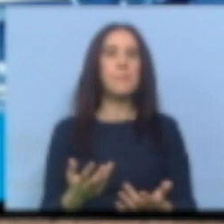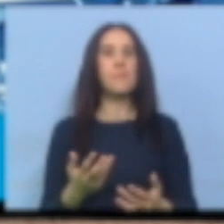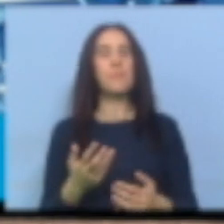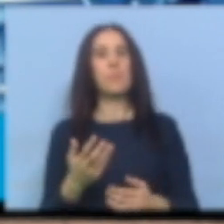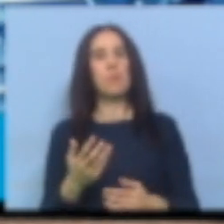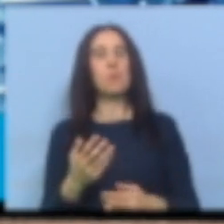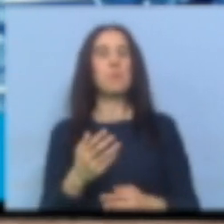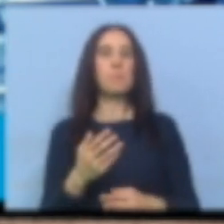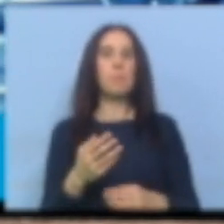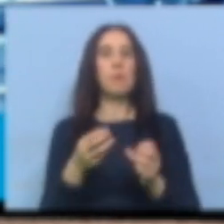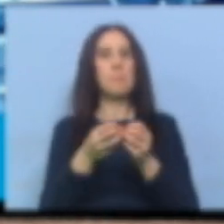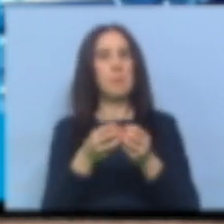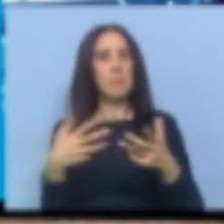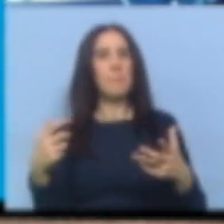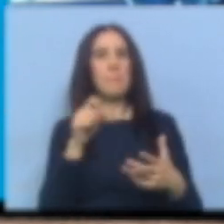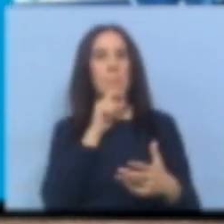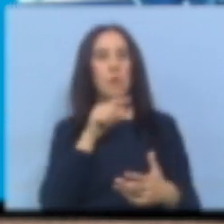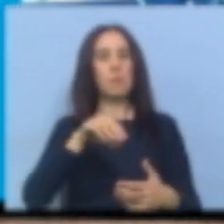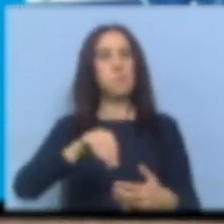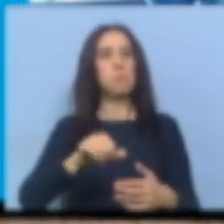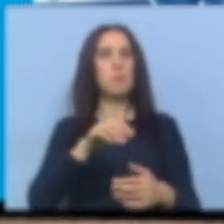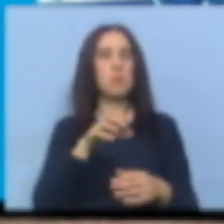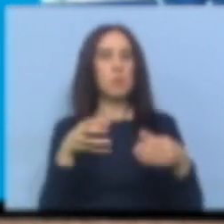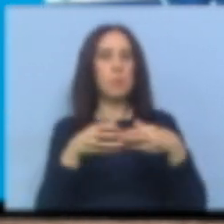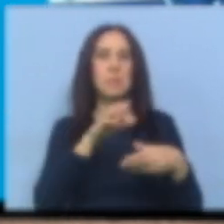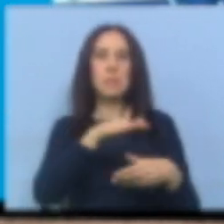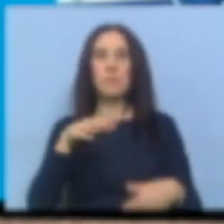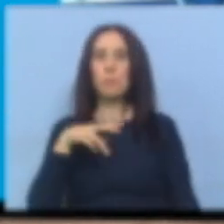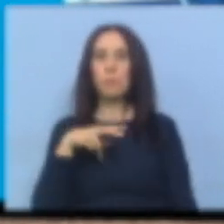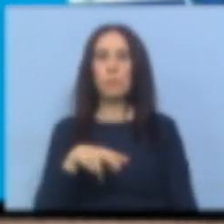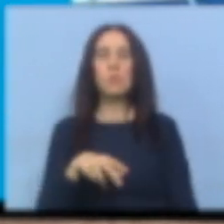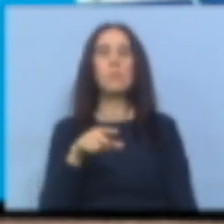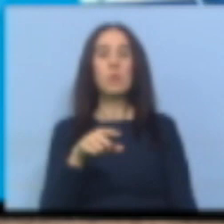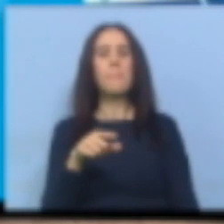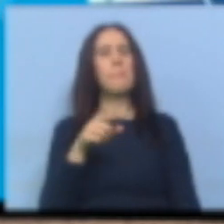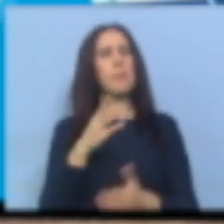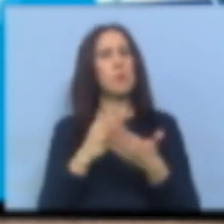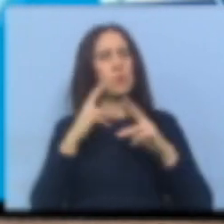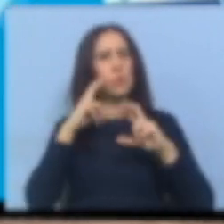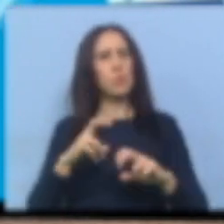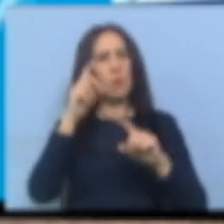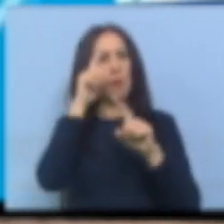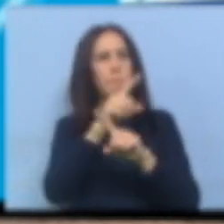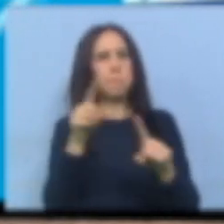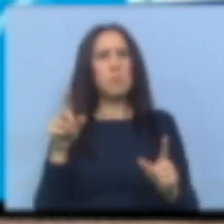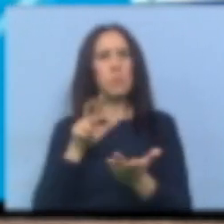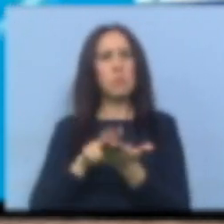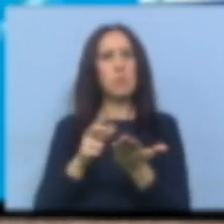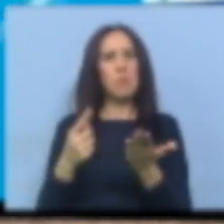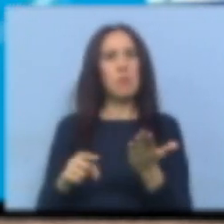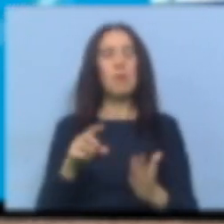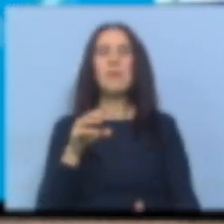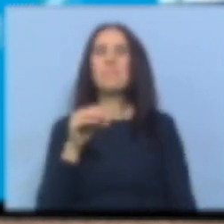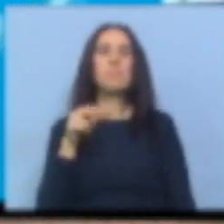terem uma presença mais ampla na comunidade científica portuguesa, porque eles são estudos reconhecidos, mas até porque em Portugal não